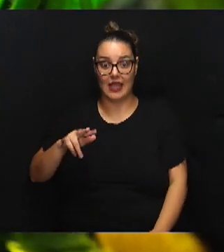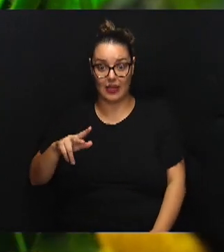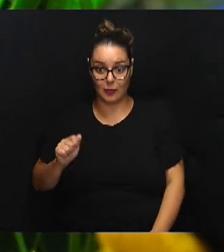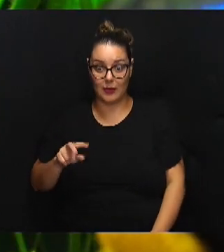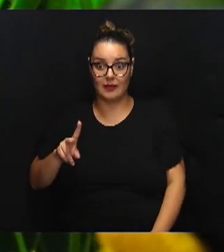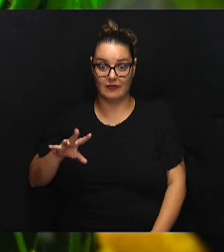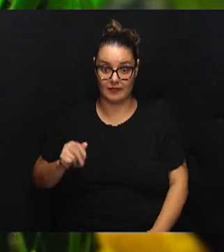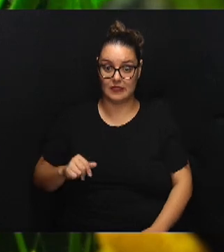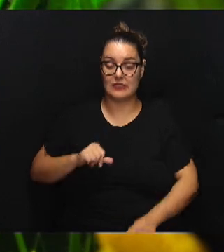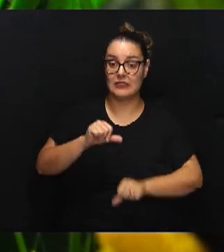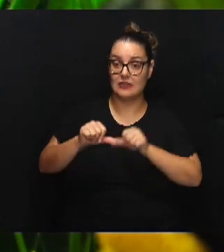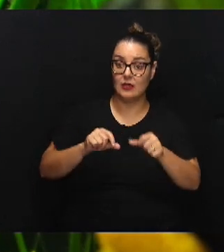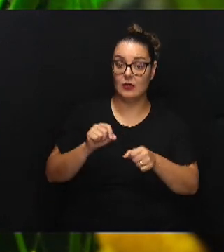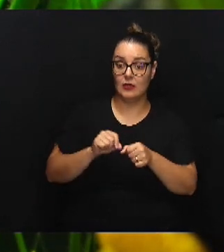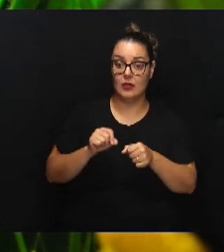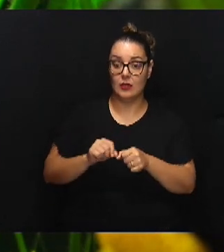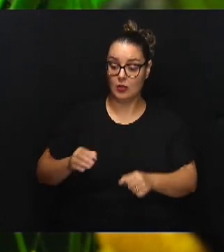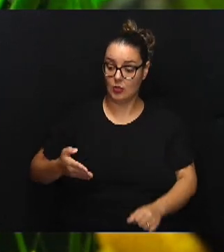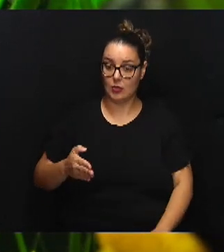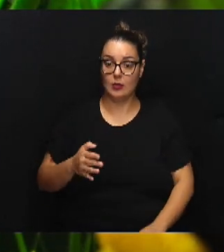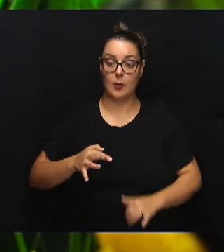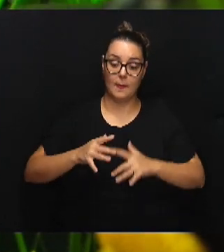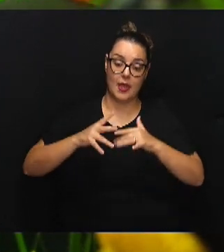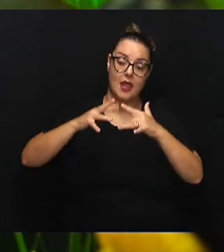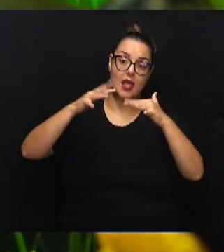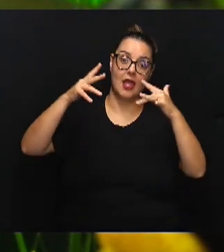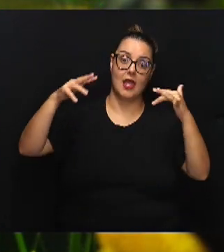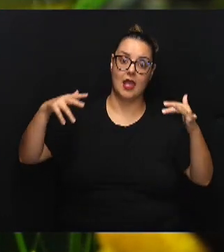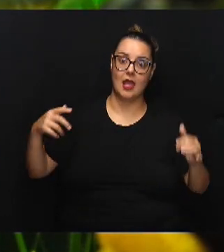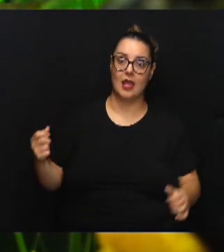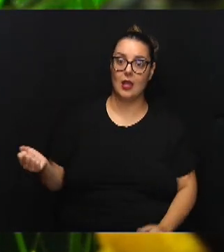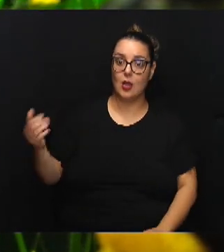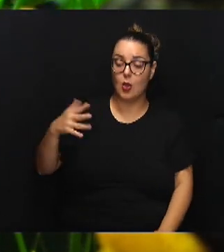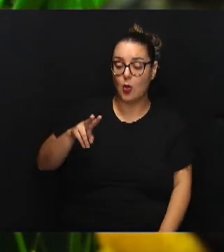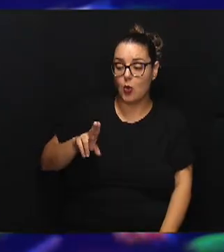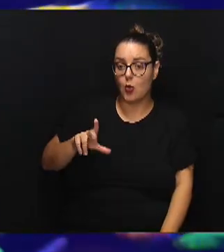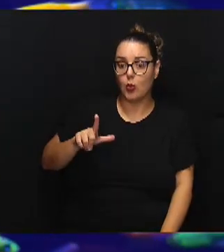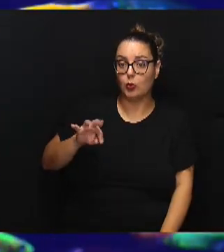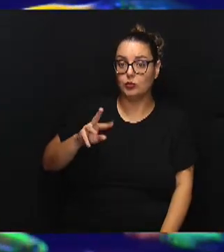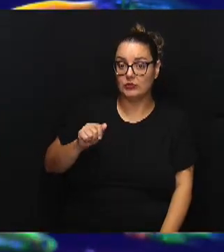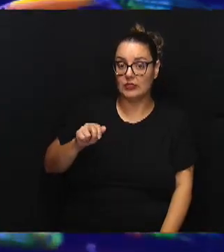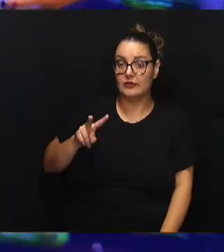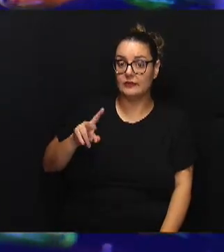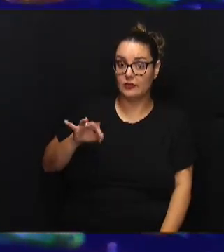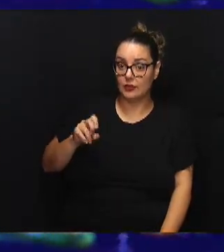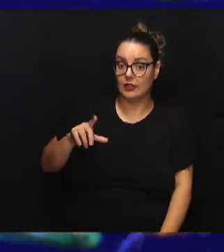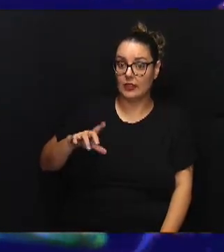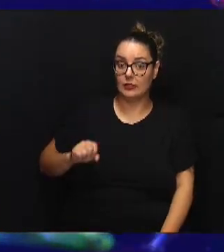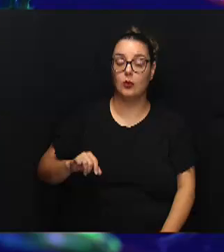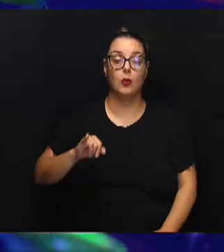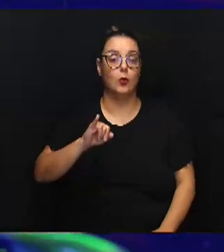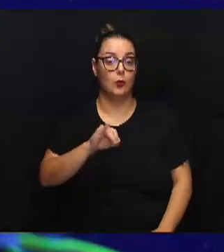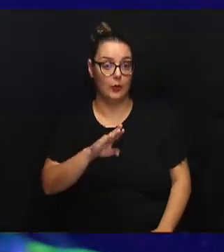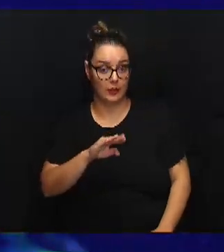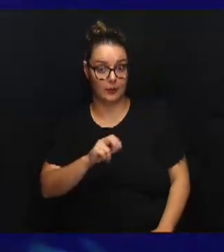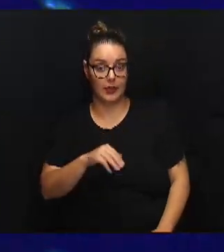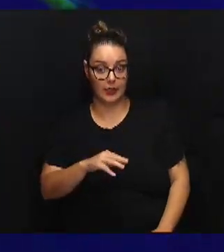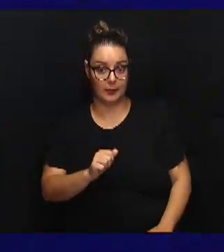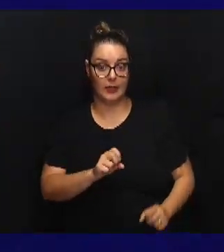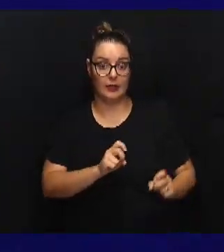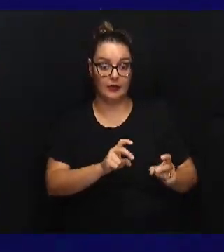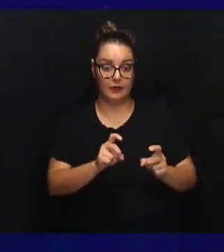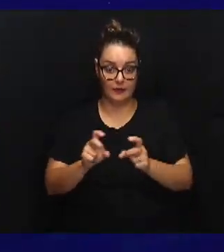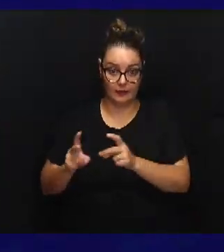alteração faz com que os peixes brilhem sob a luz ultravioleta. O IBAMA informou que a importação e venda